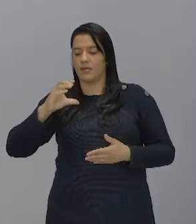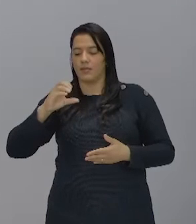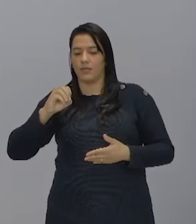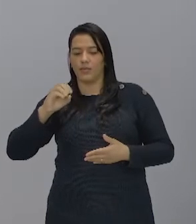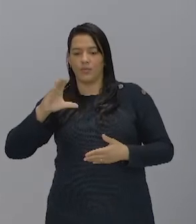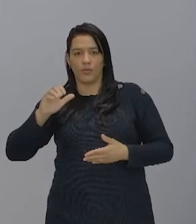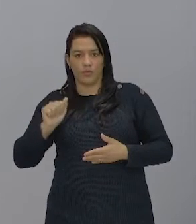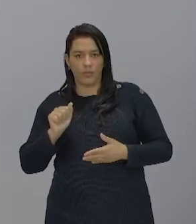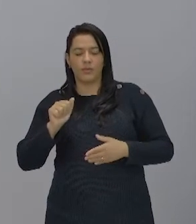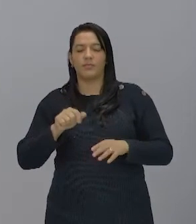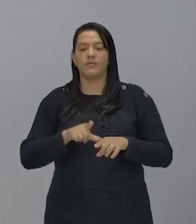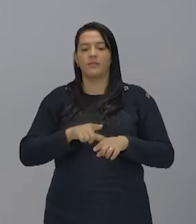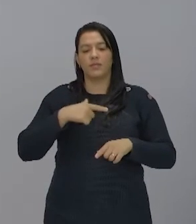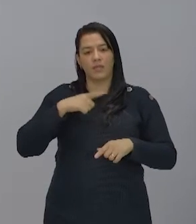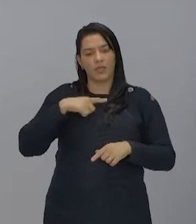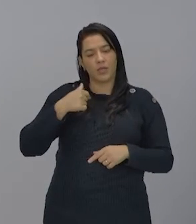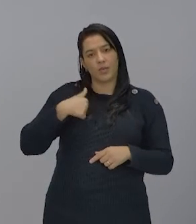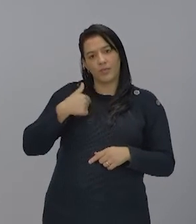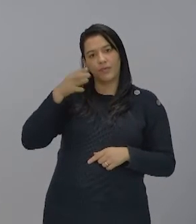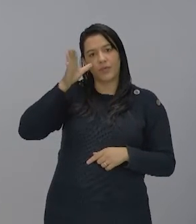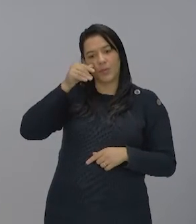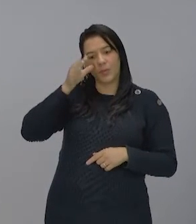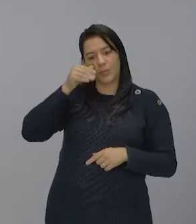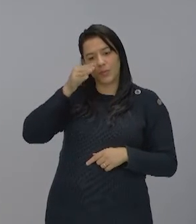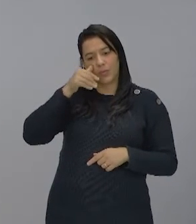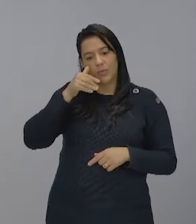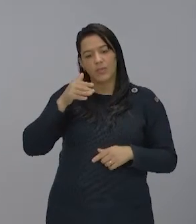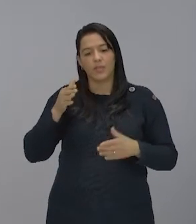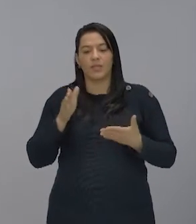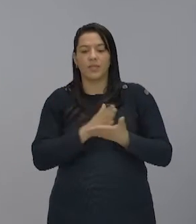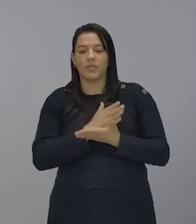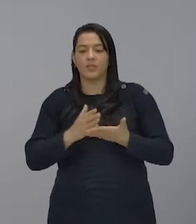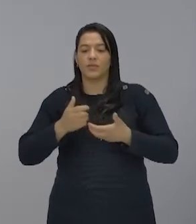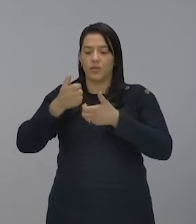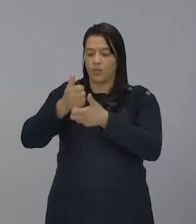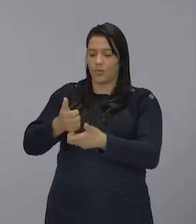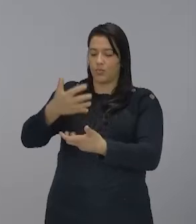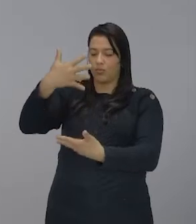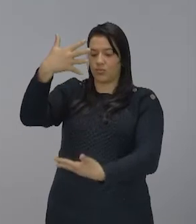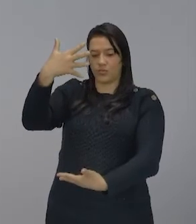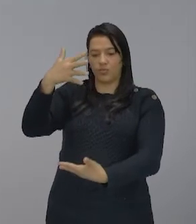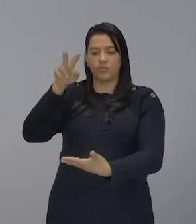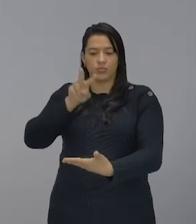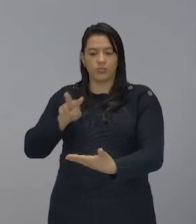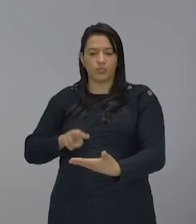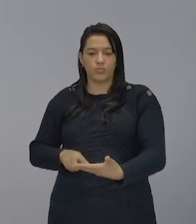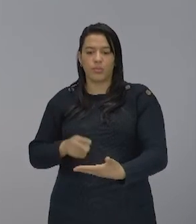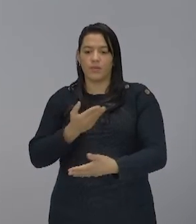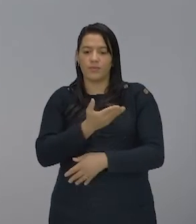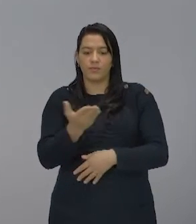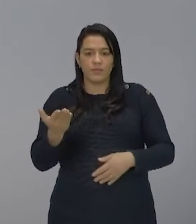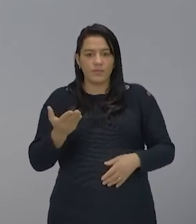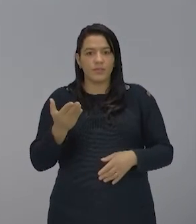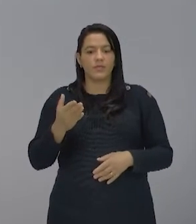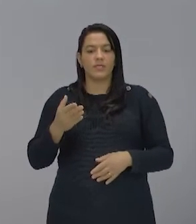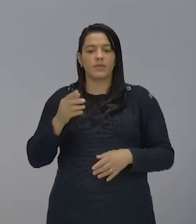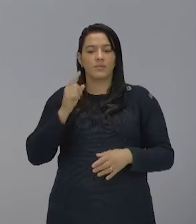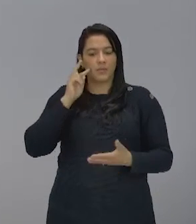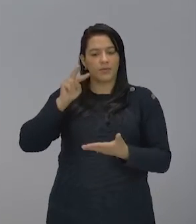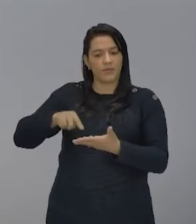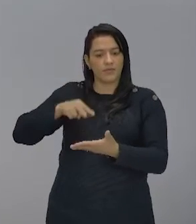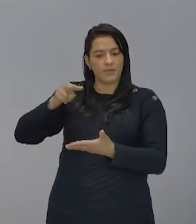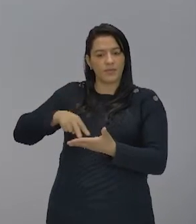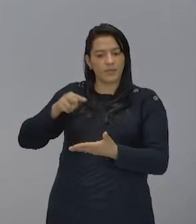estranho, e aí eu fiquei muito curioso, né, eles dão um roteiro do Krakoa, né, para você, o que está escrito ali